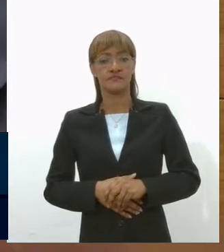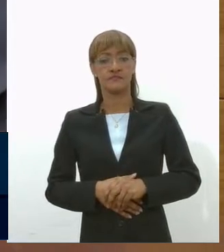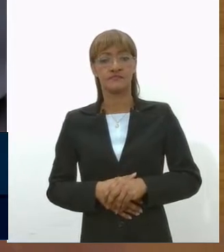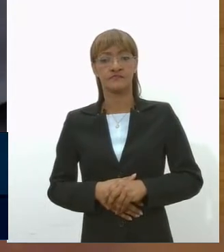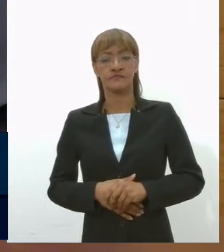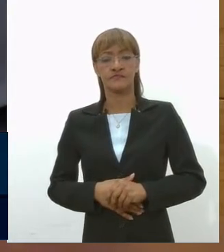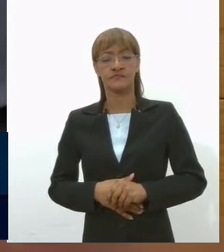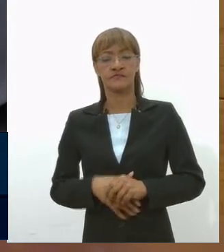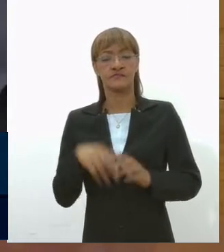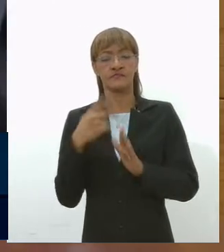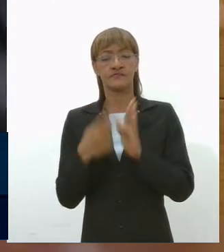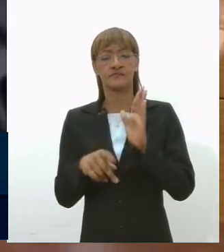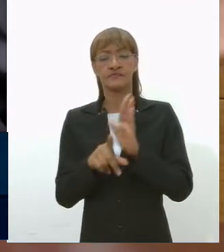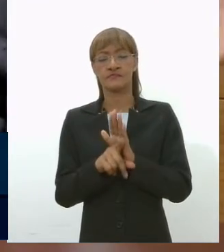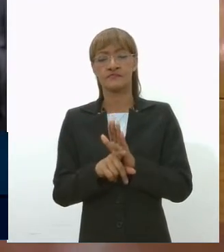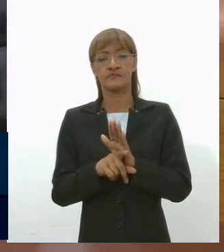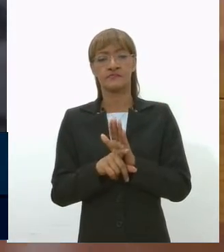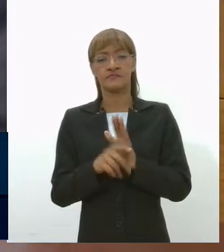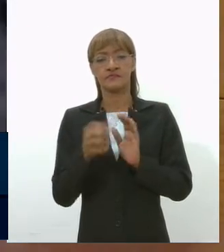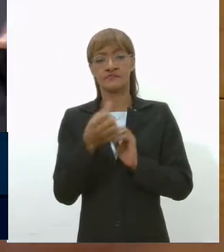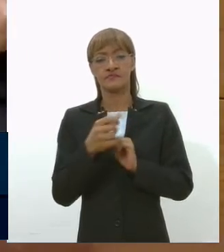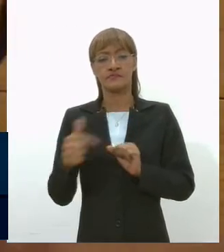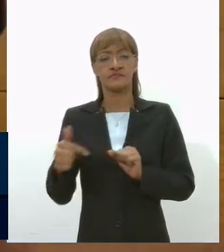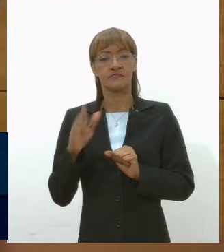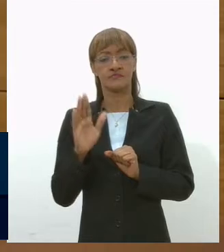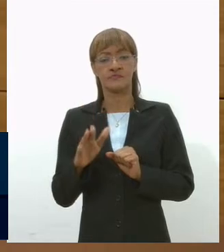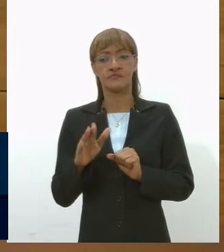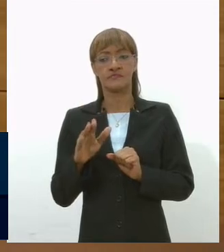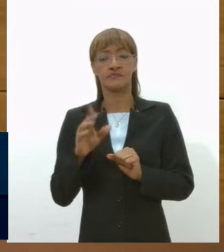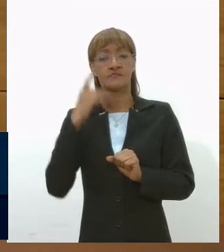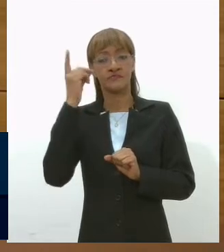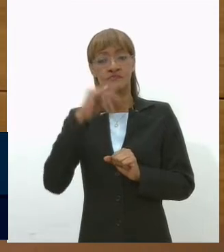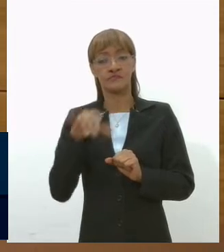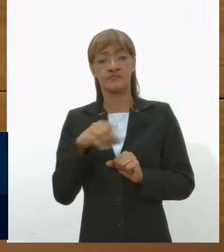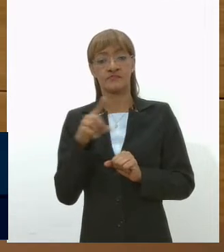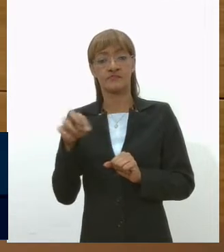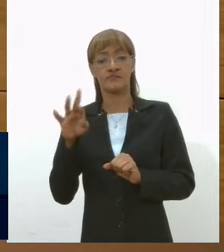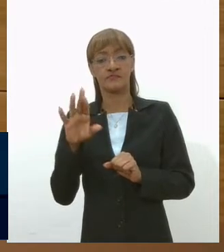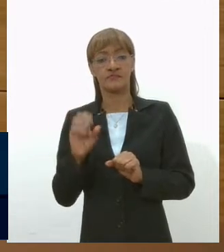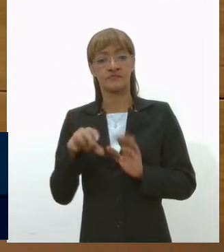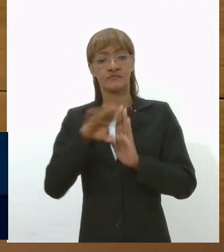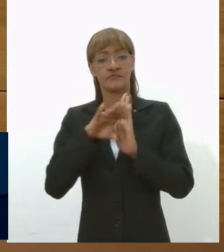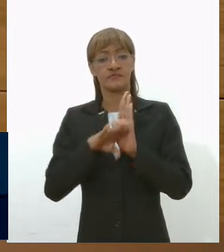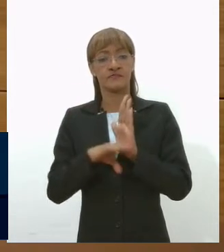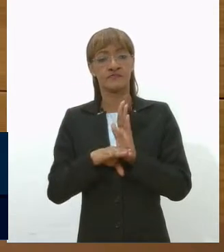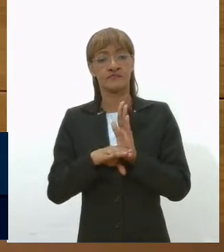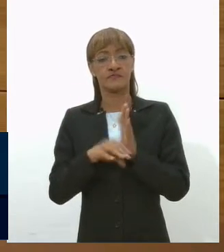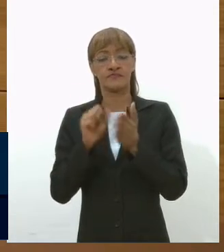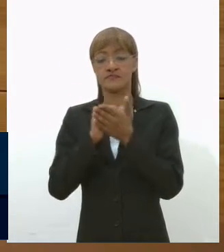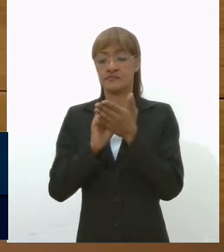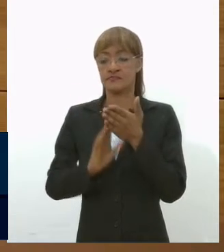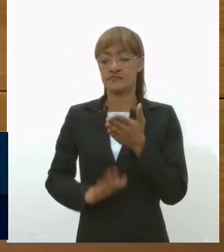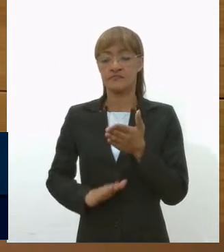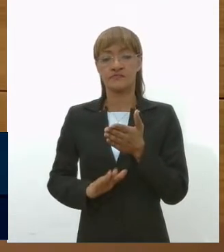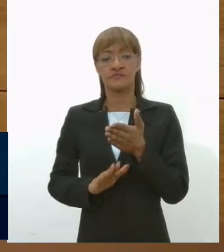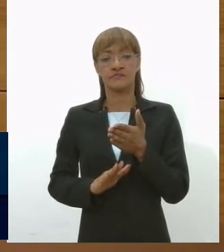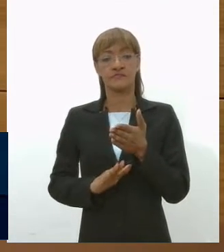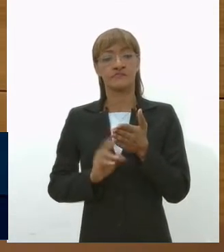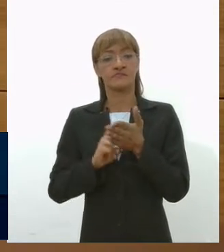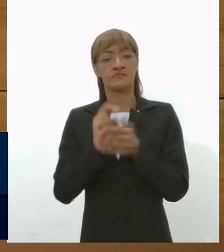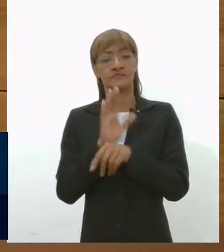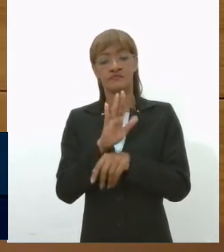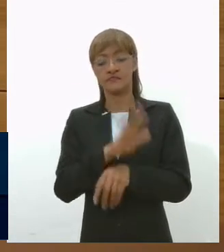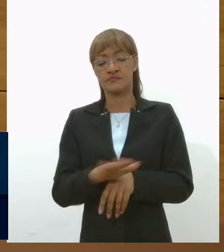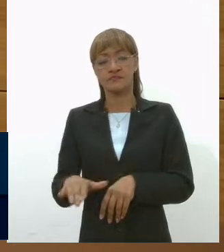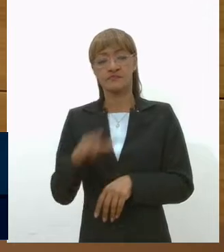Projeto de lei ordinária de número 62, do deputado João Marcelo, que institui o programa Atividade Funcional para Crianças e Adolescentes